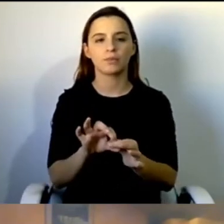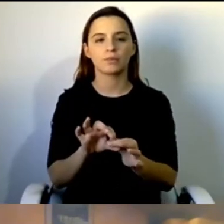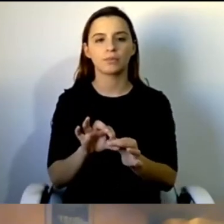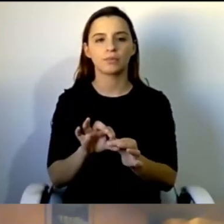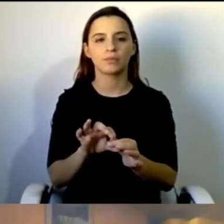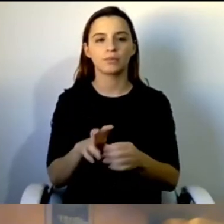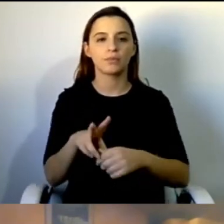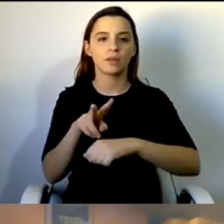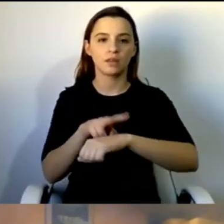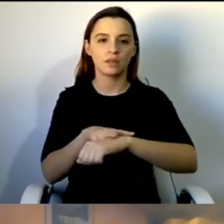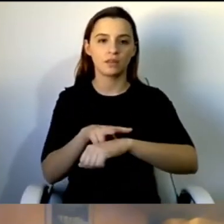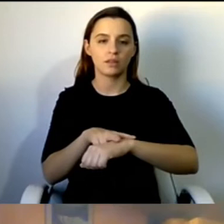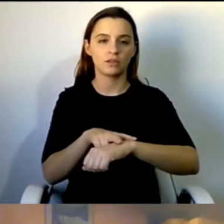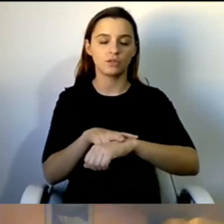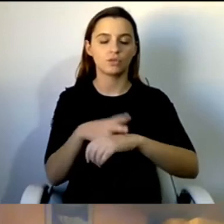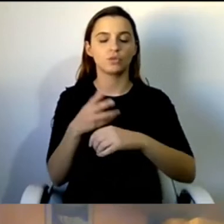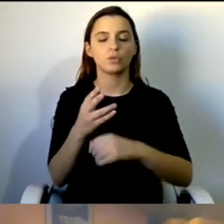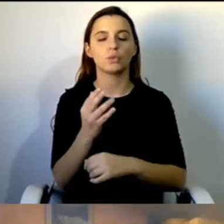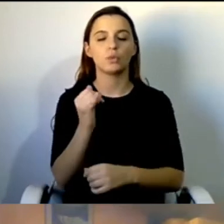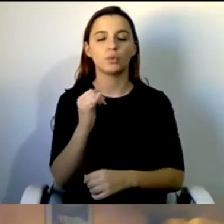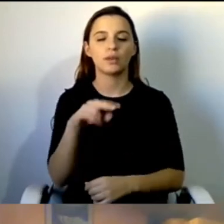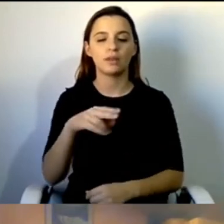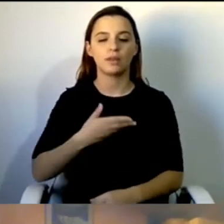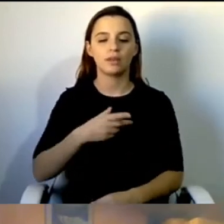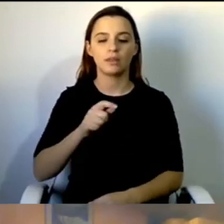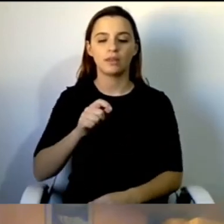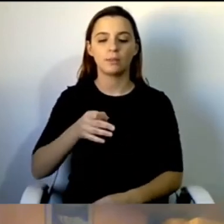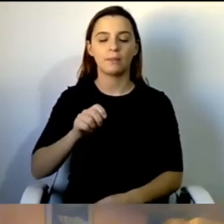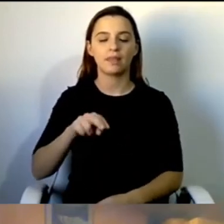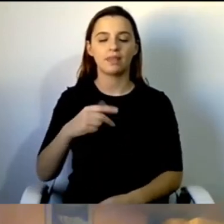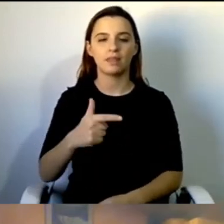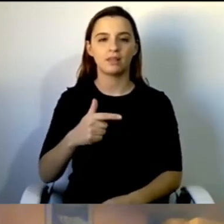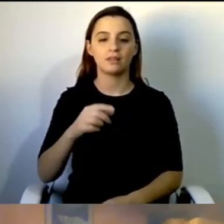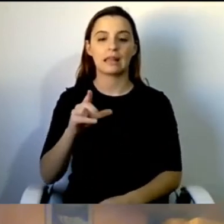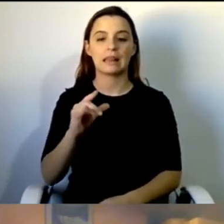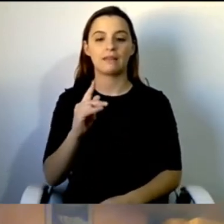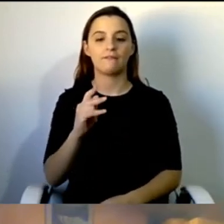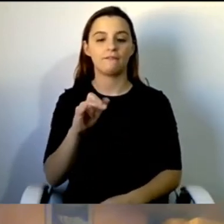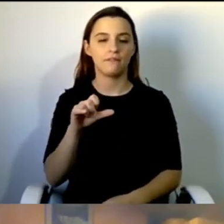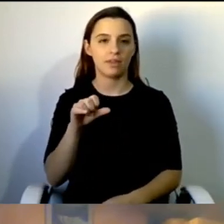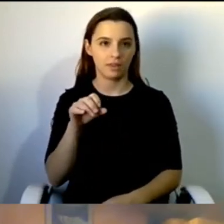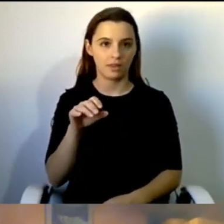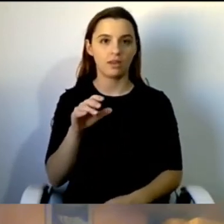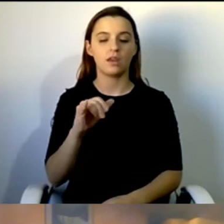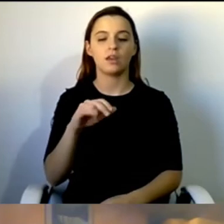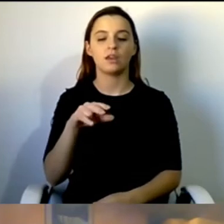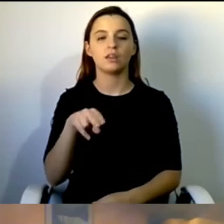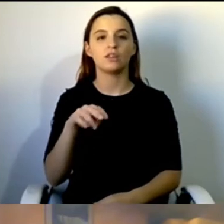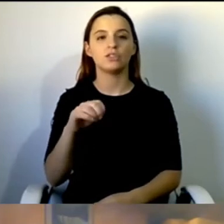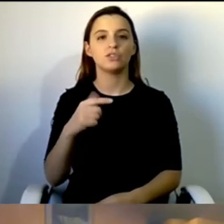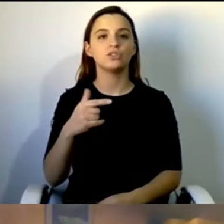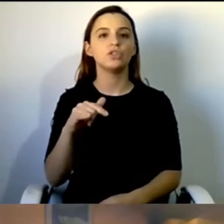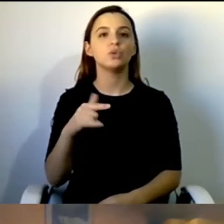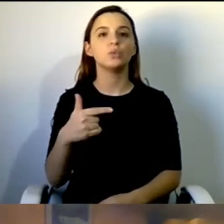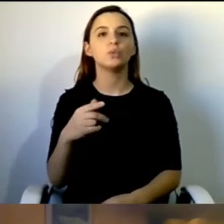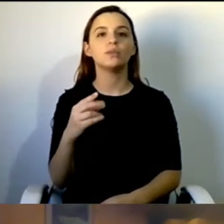do Independent Living Institute e também da direção da Rede Europeia para a